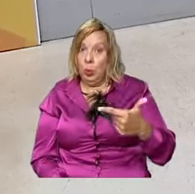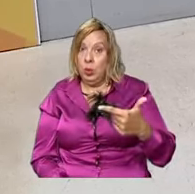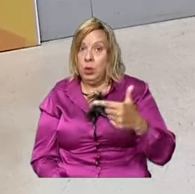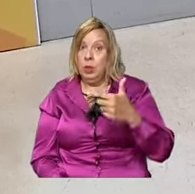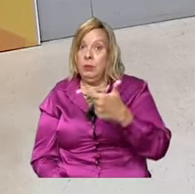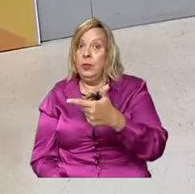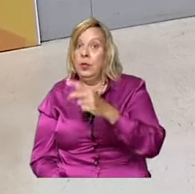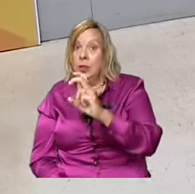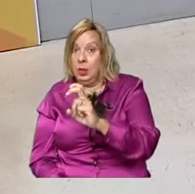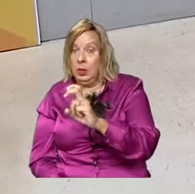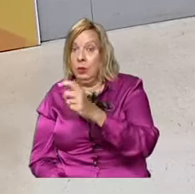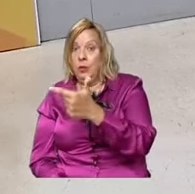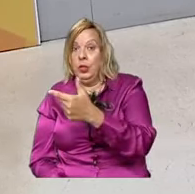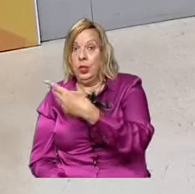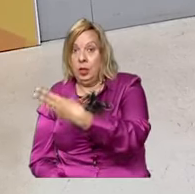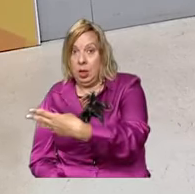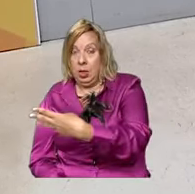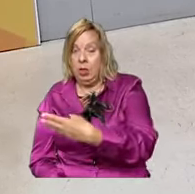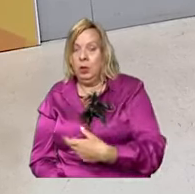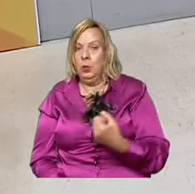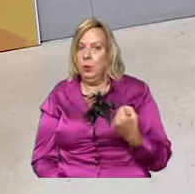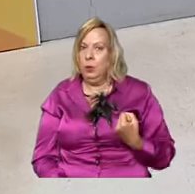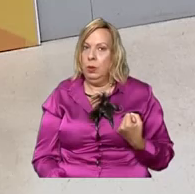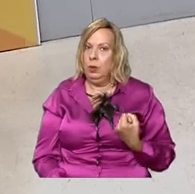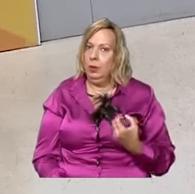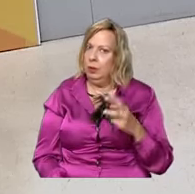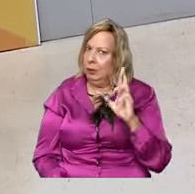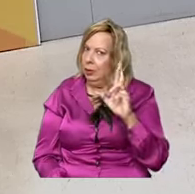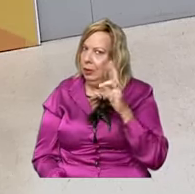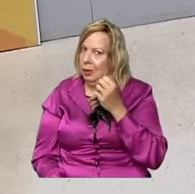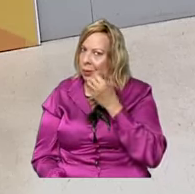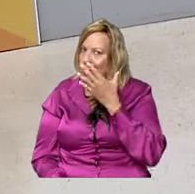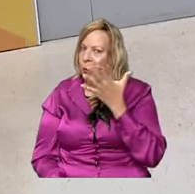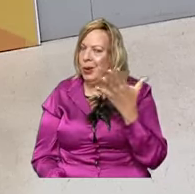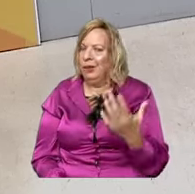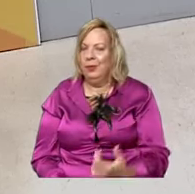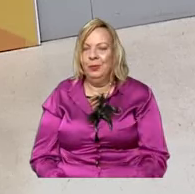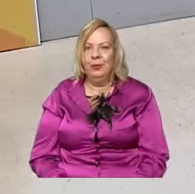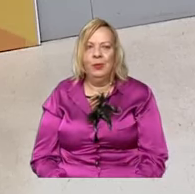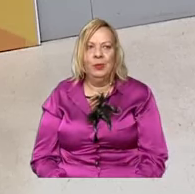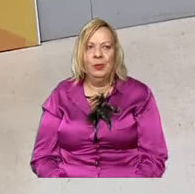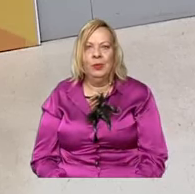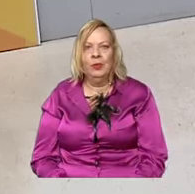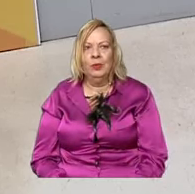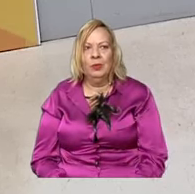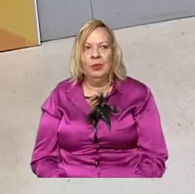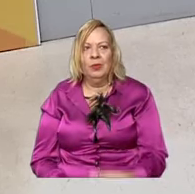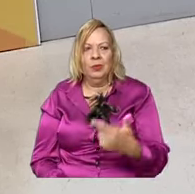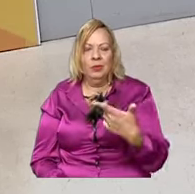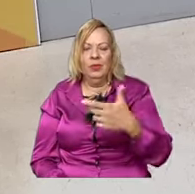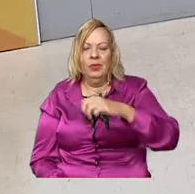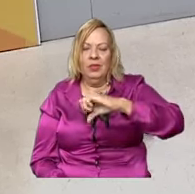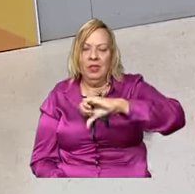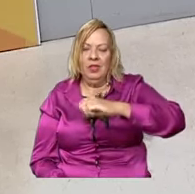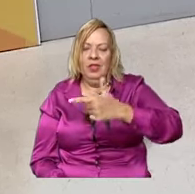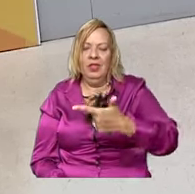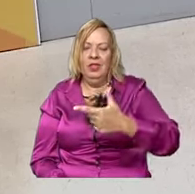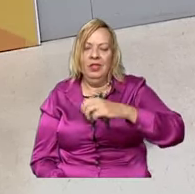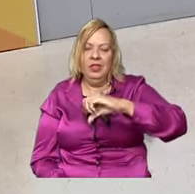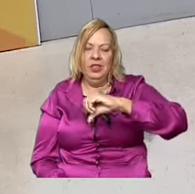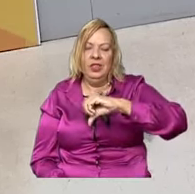agora 23. 23. 23 de maio, tá chegando, hein? Número 29.